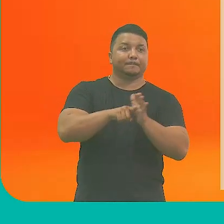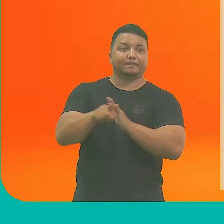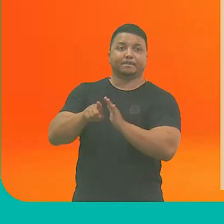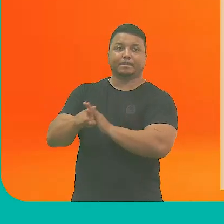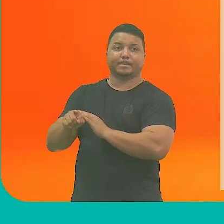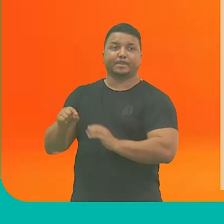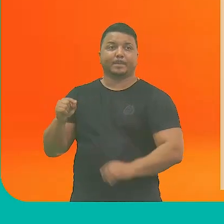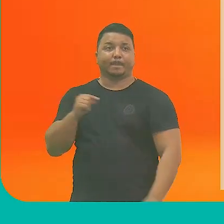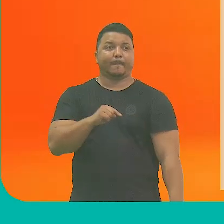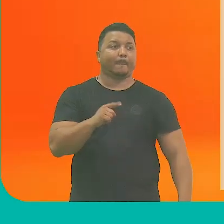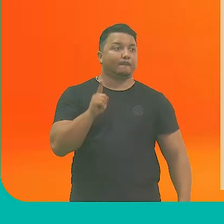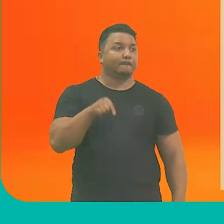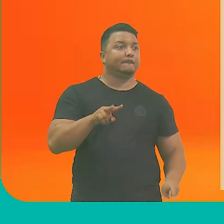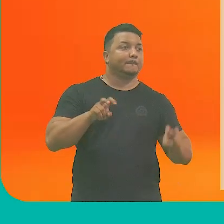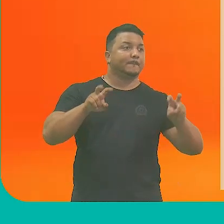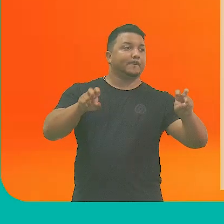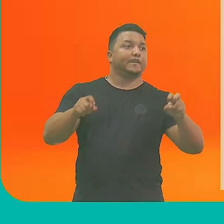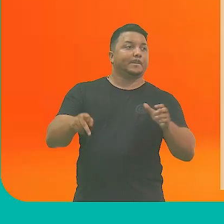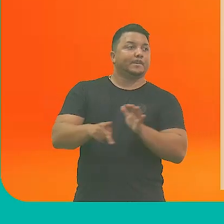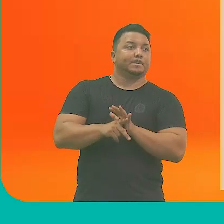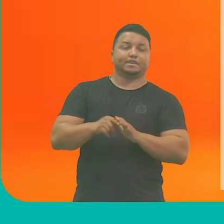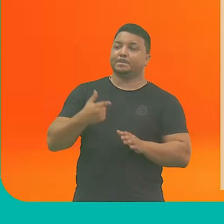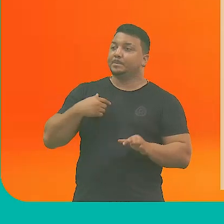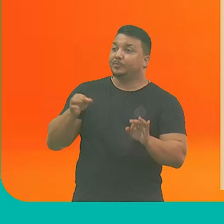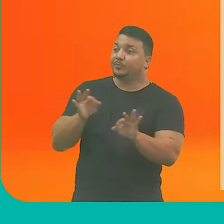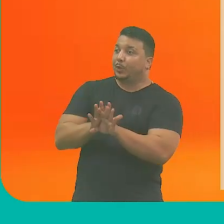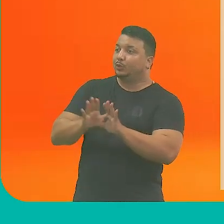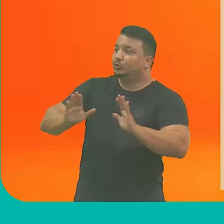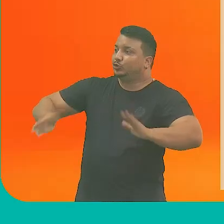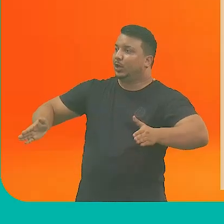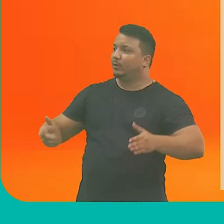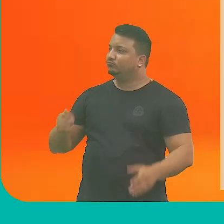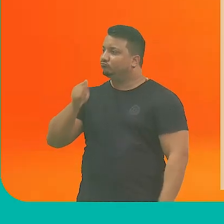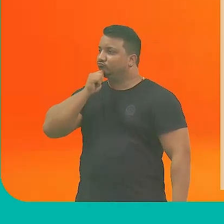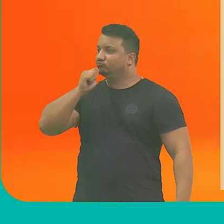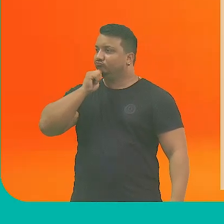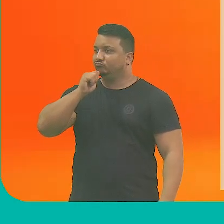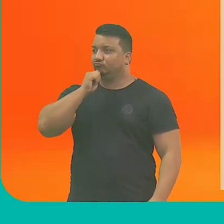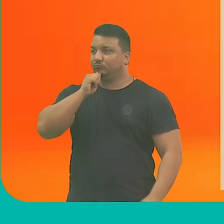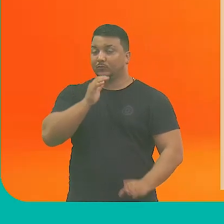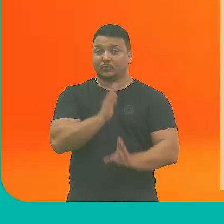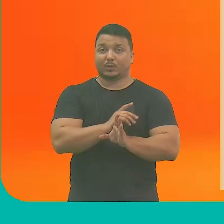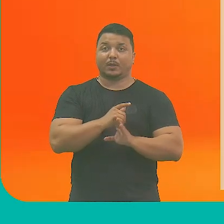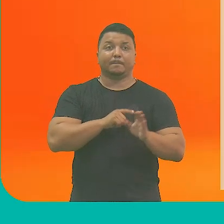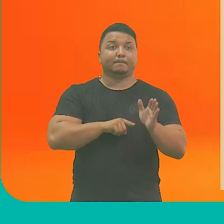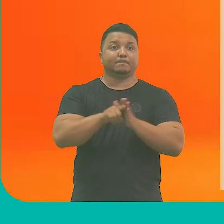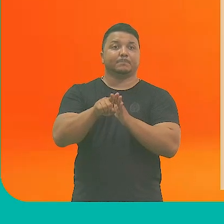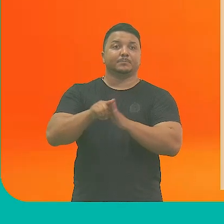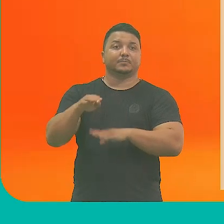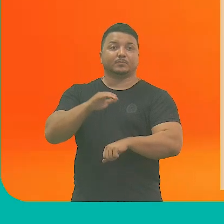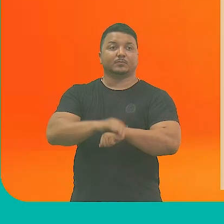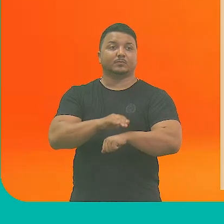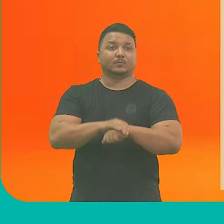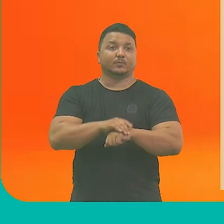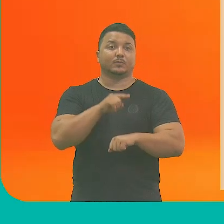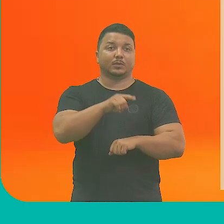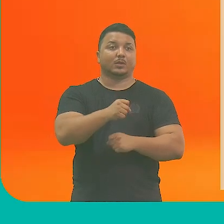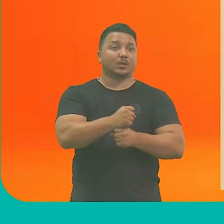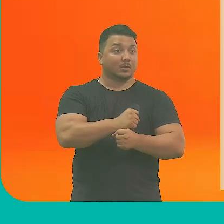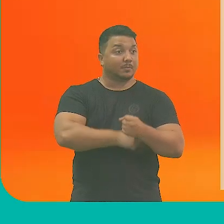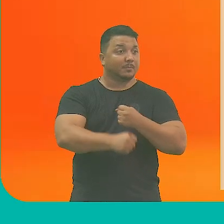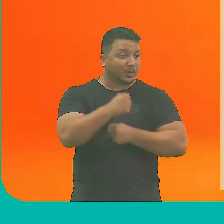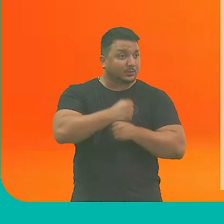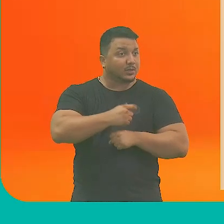questões já elaboradas, ou seja, as questões elas foram elaboradas no ano